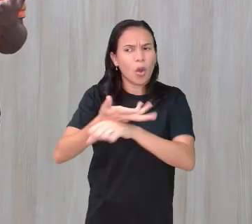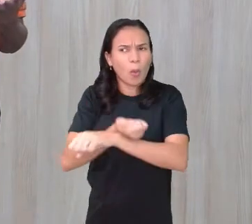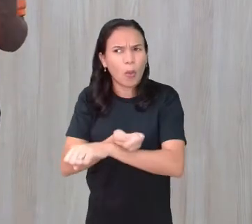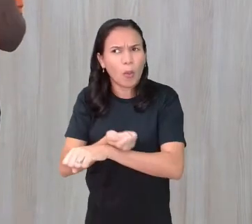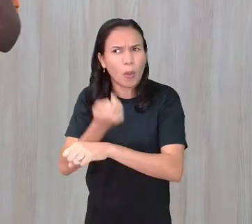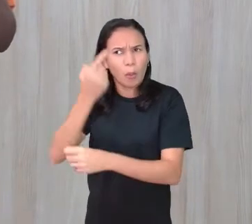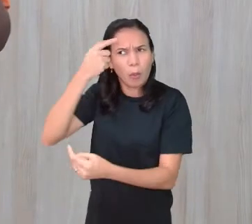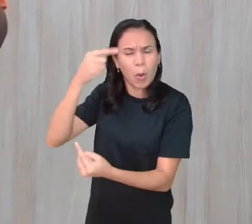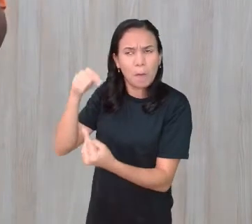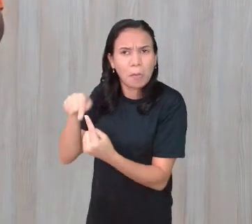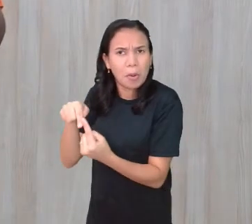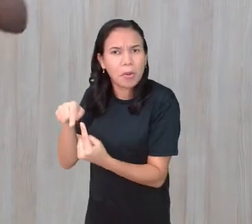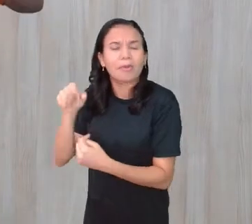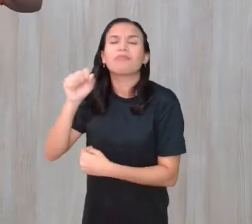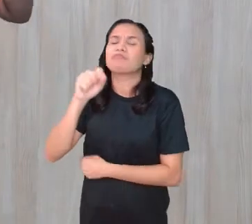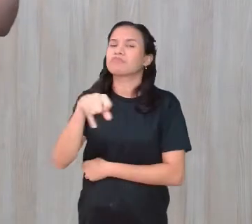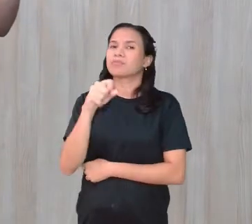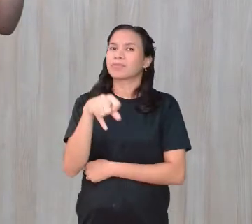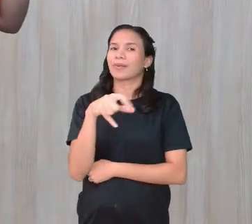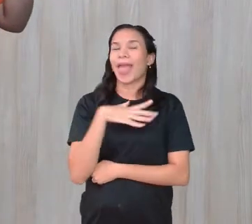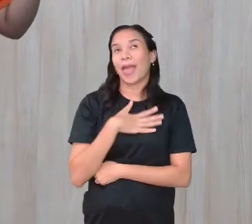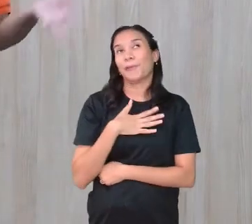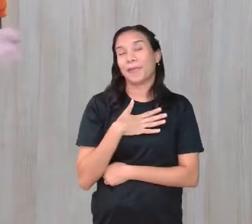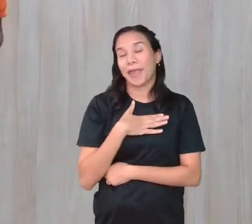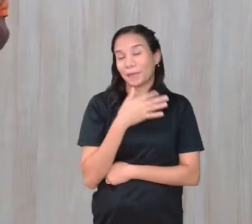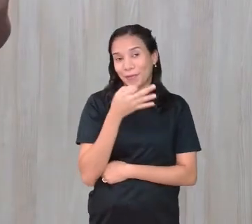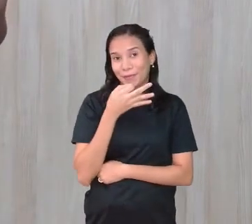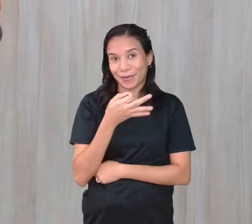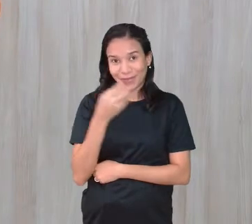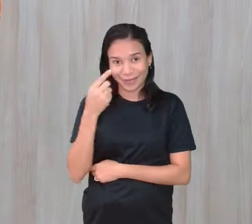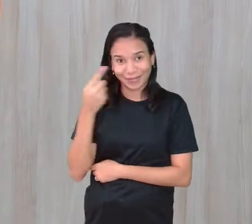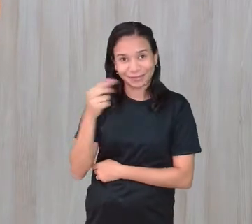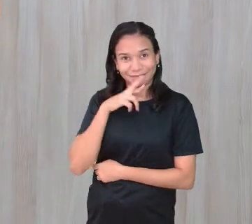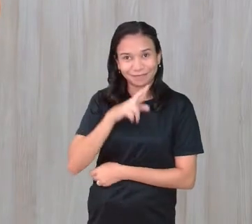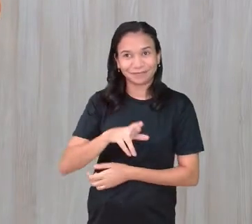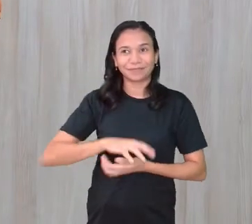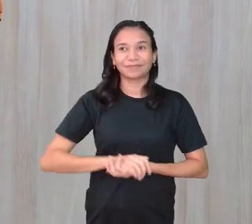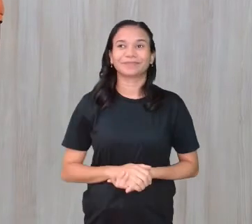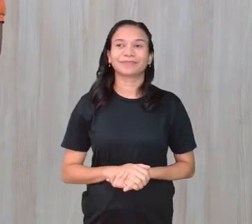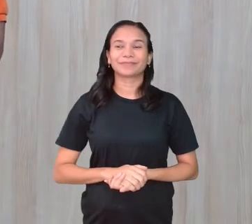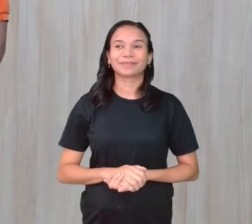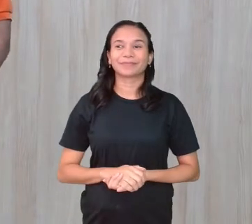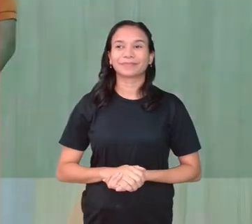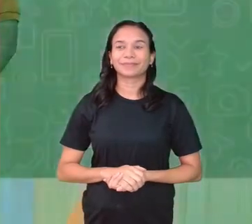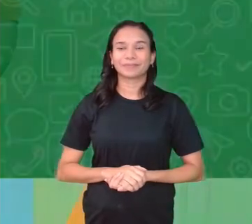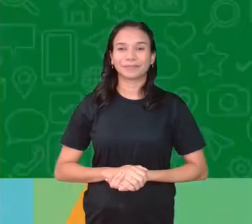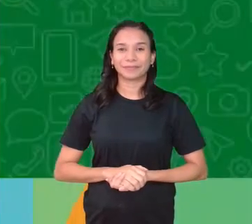específica? A gente acha que sim, eu tinha meus palpites, né? Então vamos ver o que é que o professor Heleno respondeu.